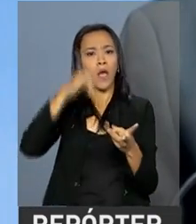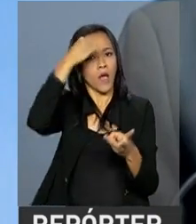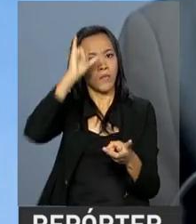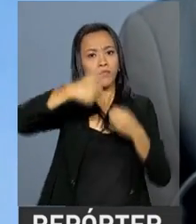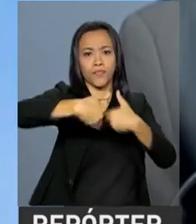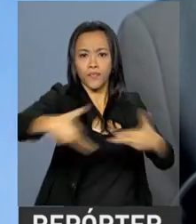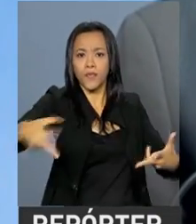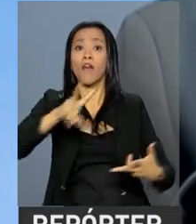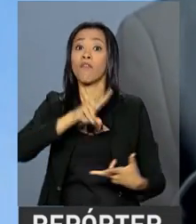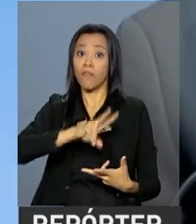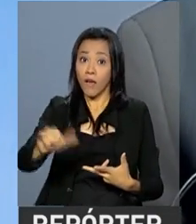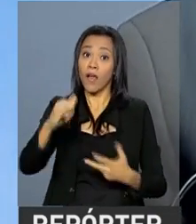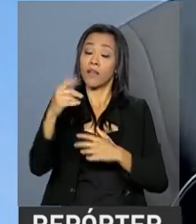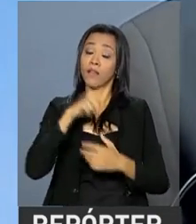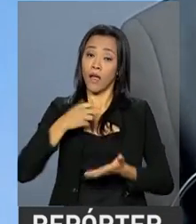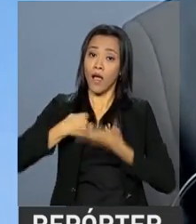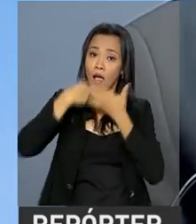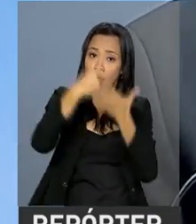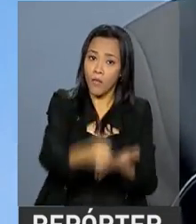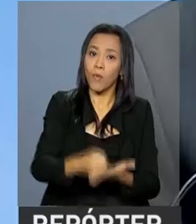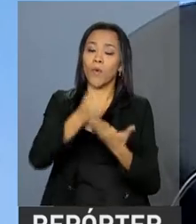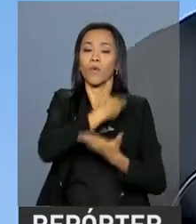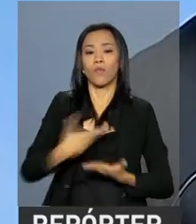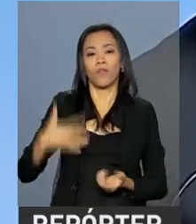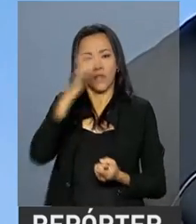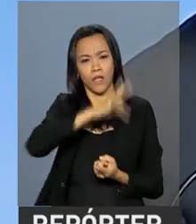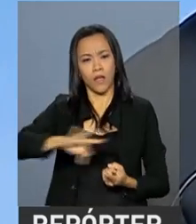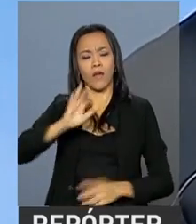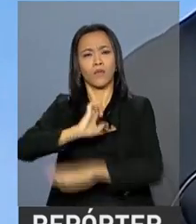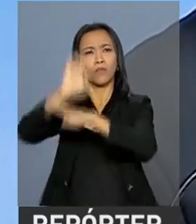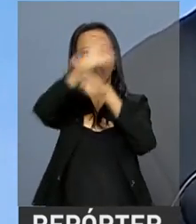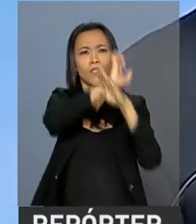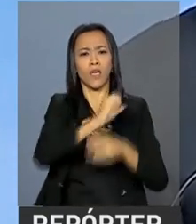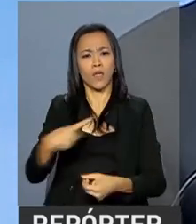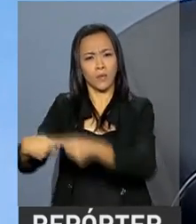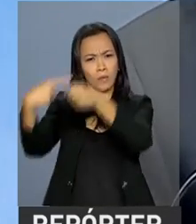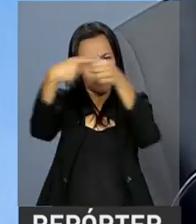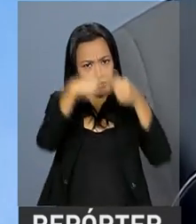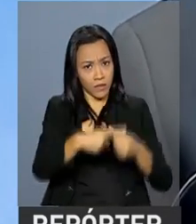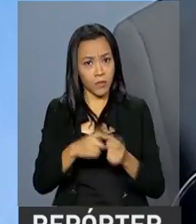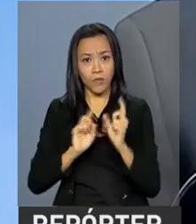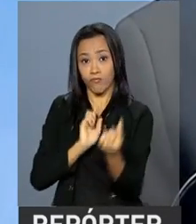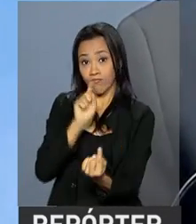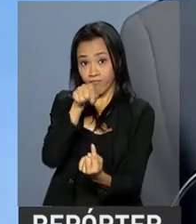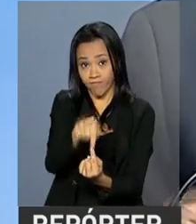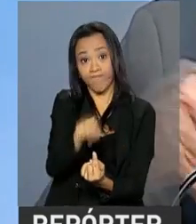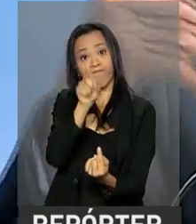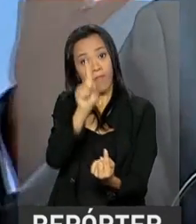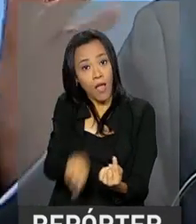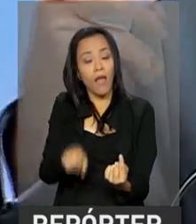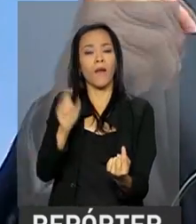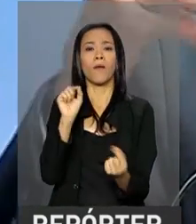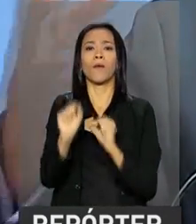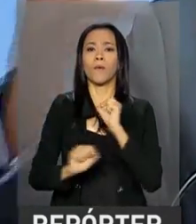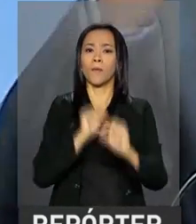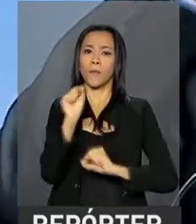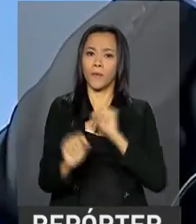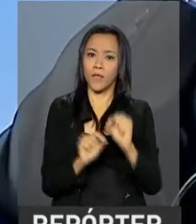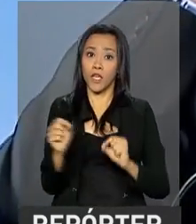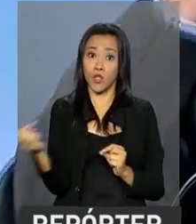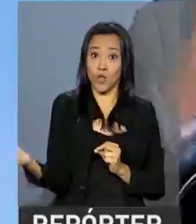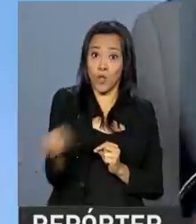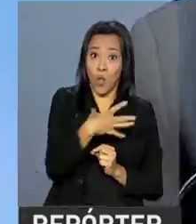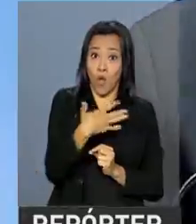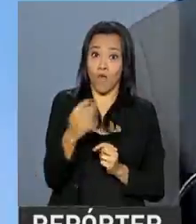apoio do governo federal do governo estadual do governo Municipal não é para gerar novos novos